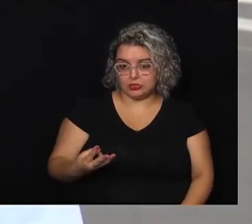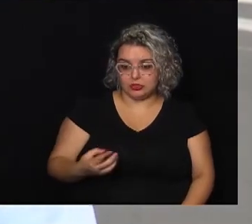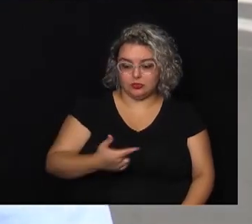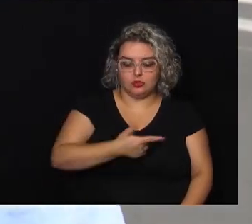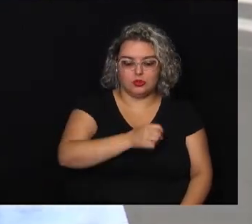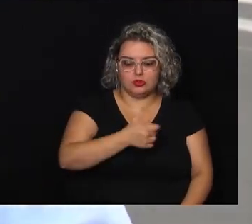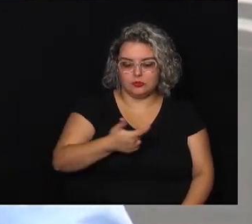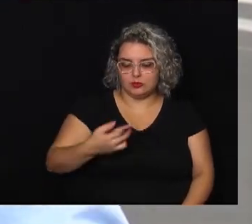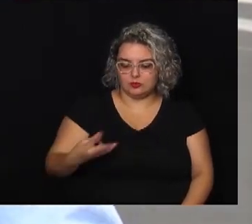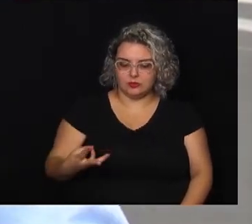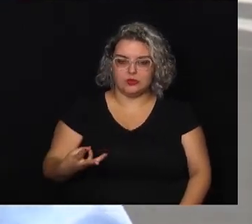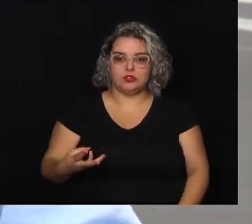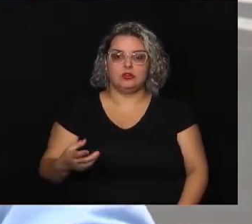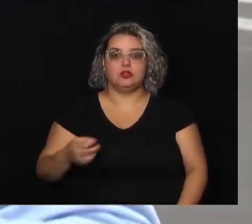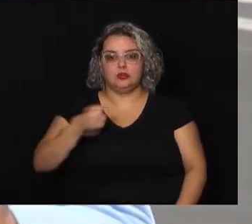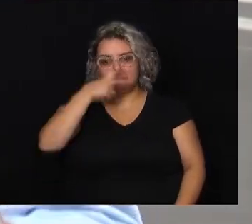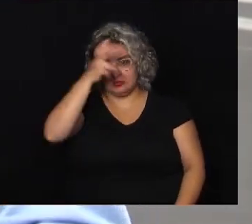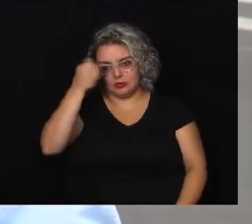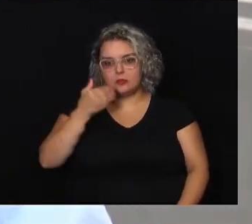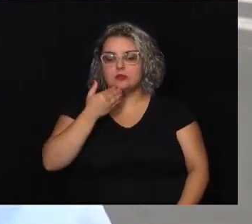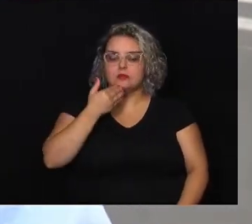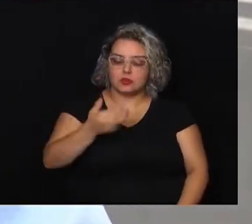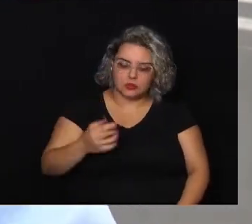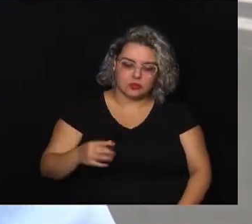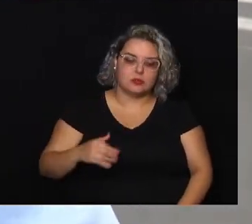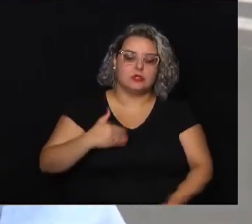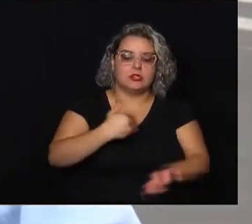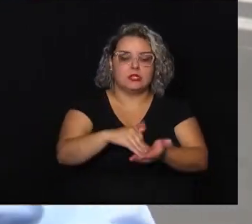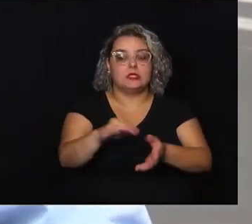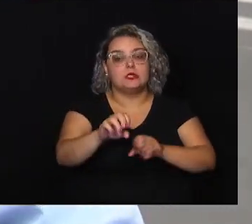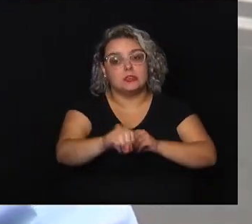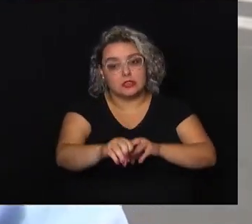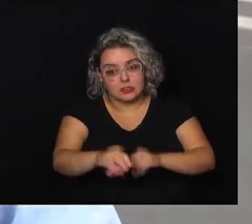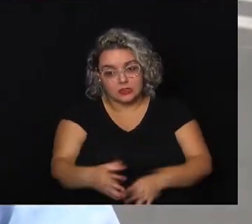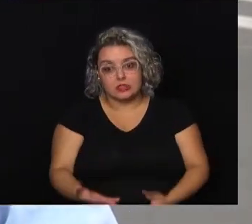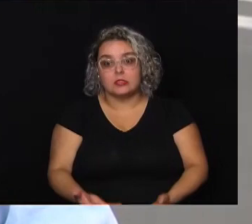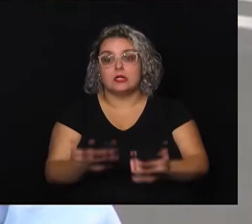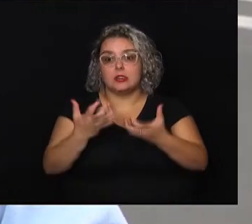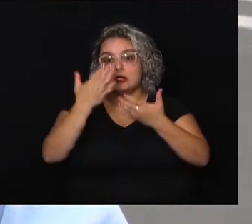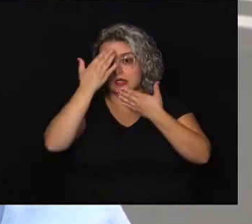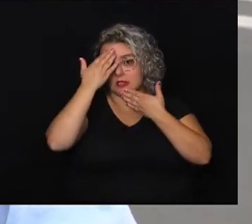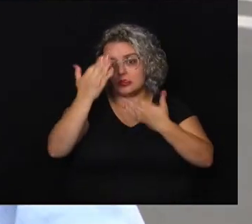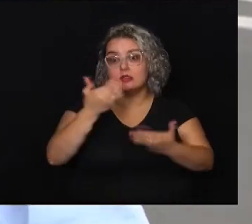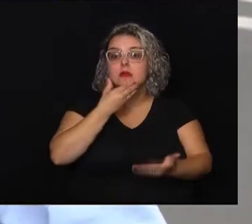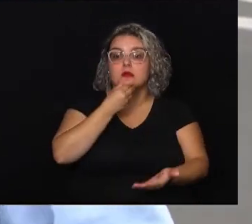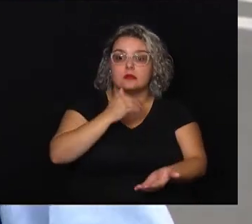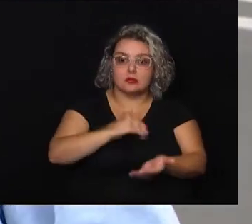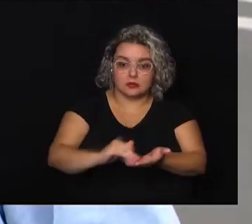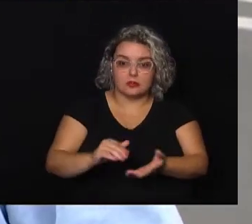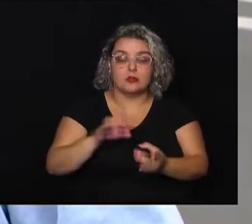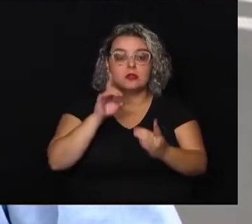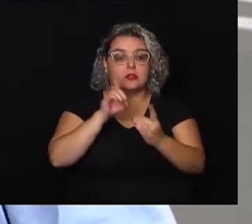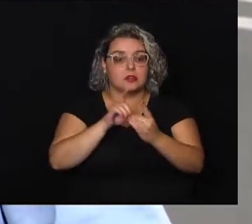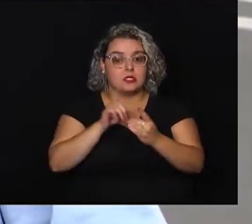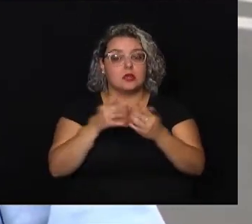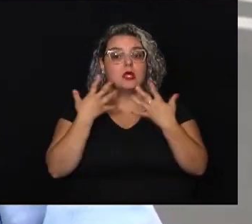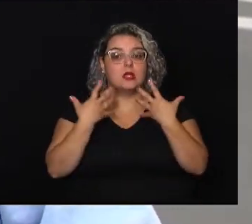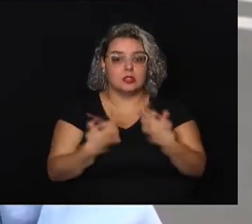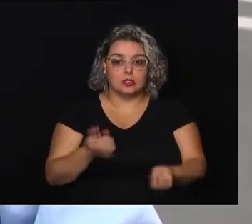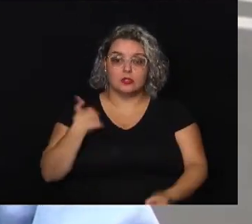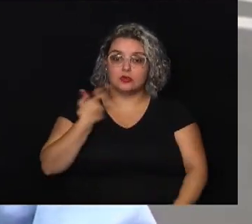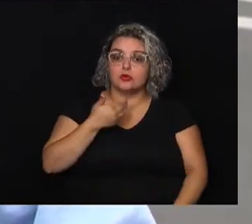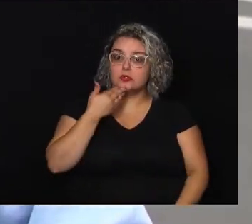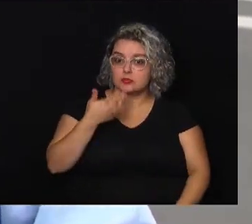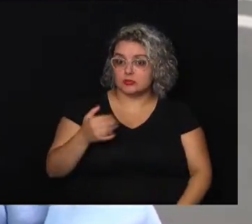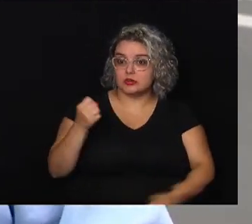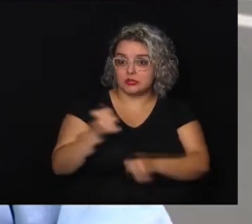tanto nós insistirmos na Secretaria de Educação, a qual quero agradecer ao secretário, que atendeu o nosso pedido da